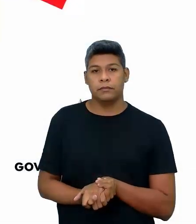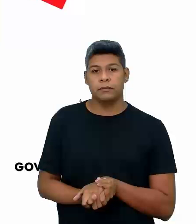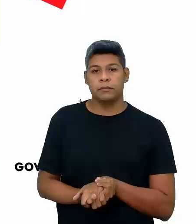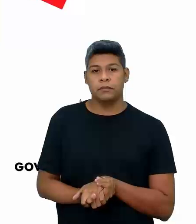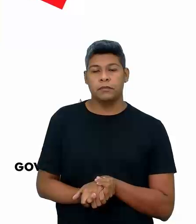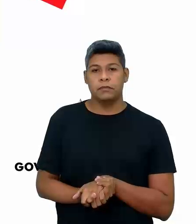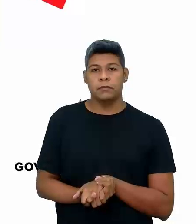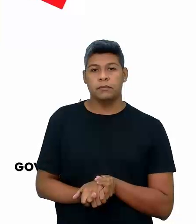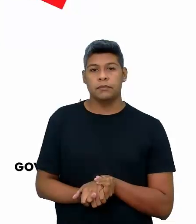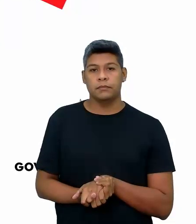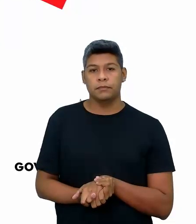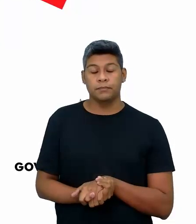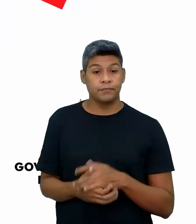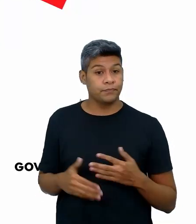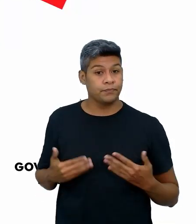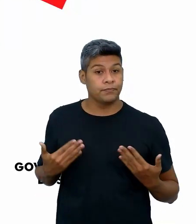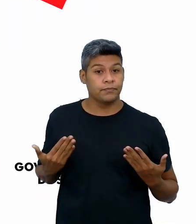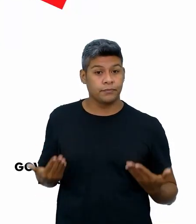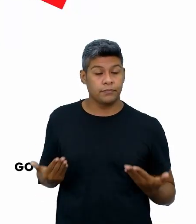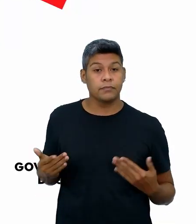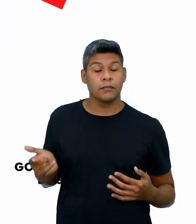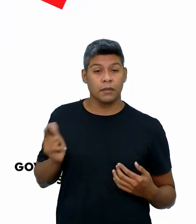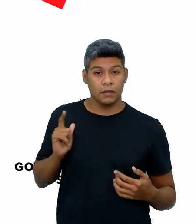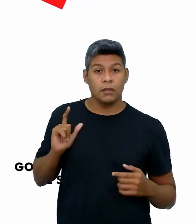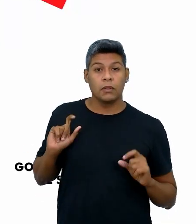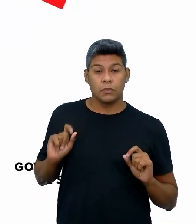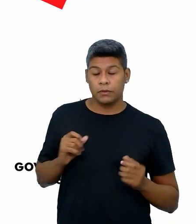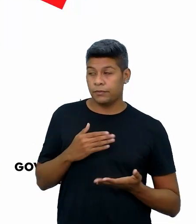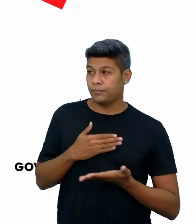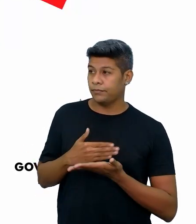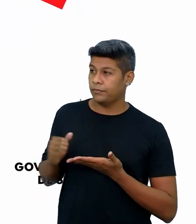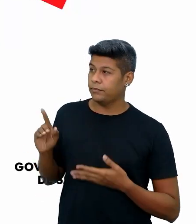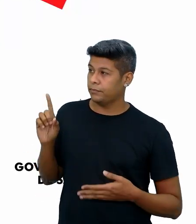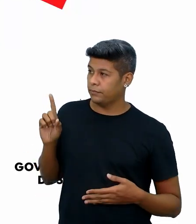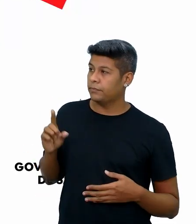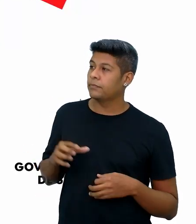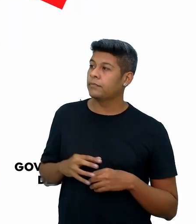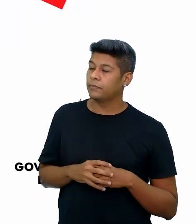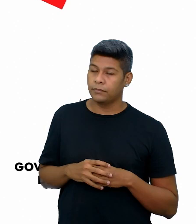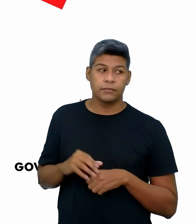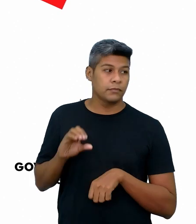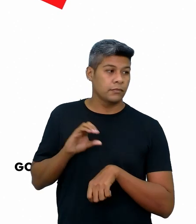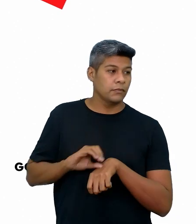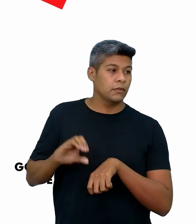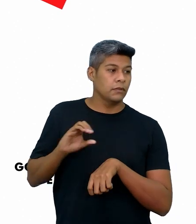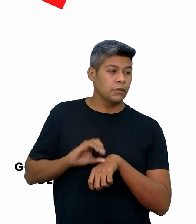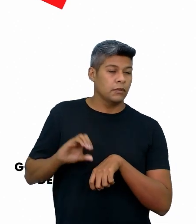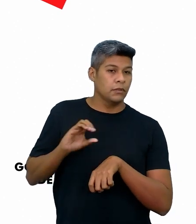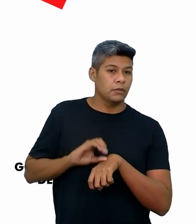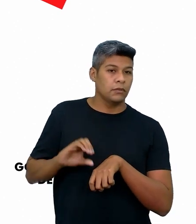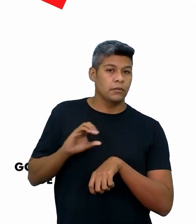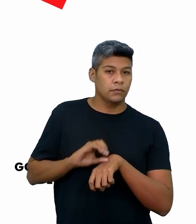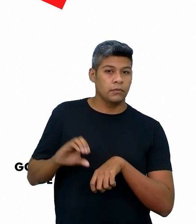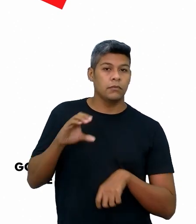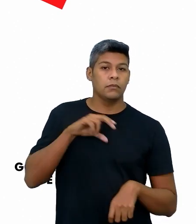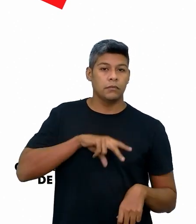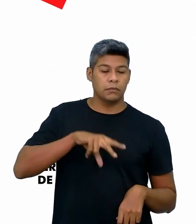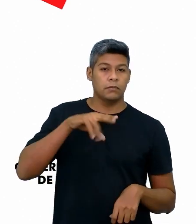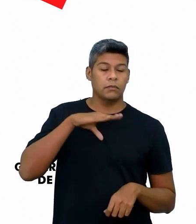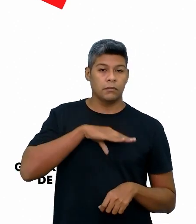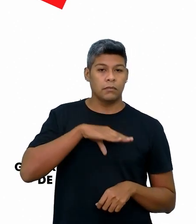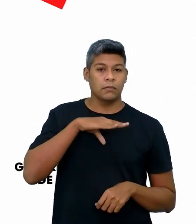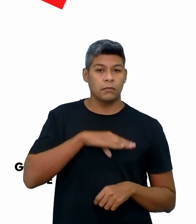Bom, temos aqui, então, a nossa tela inicial, né, professores? Formação para a língua